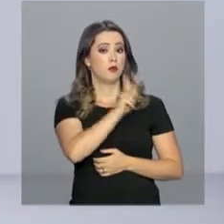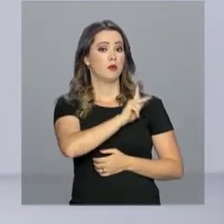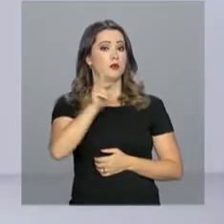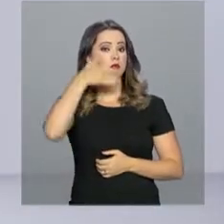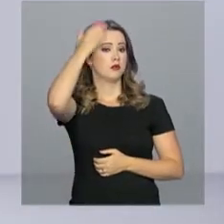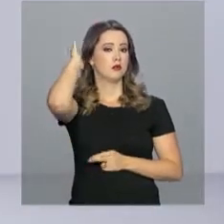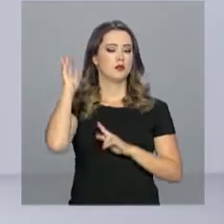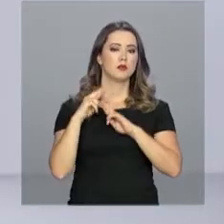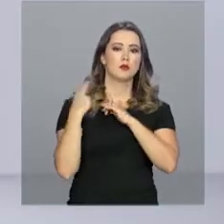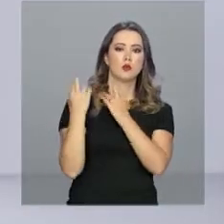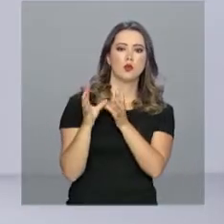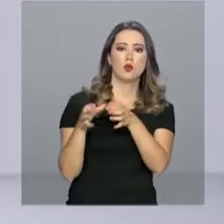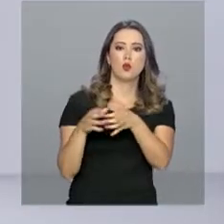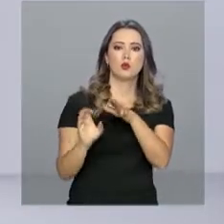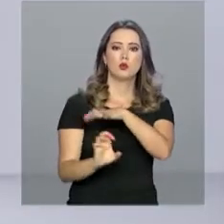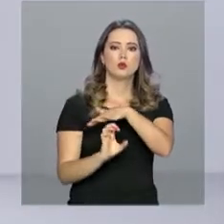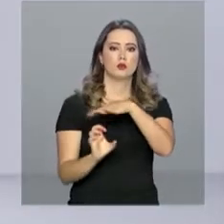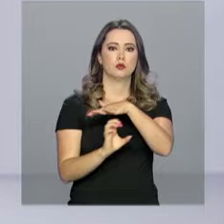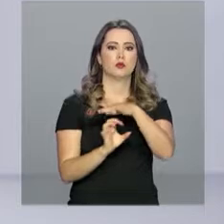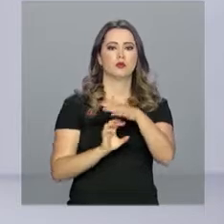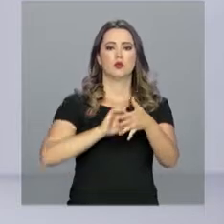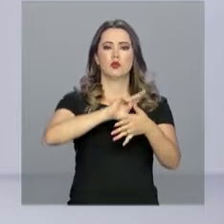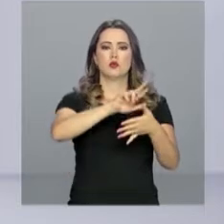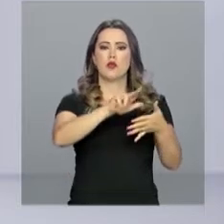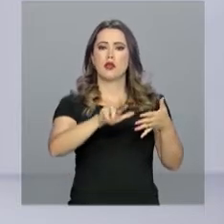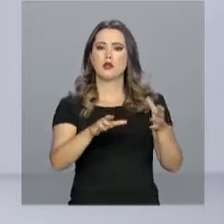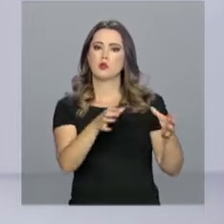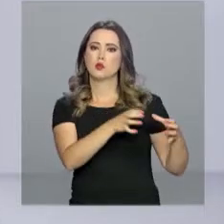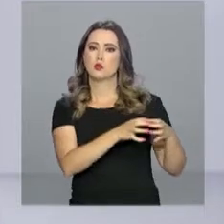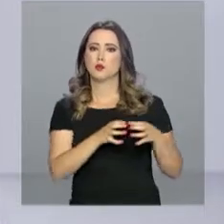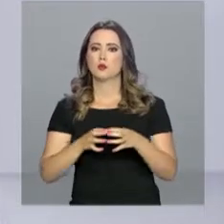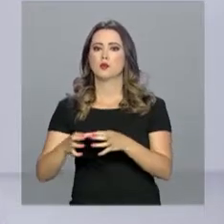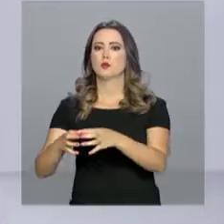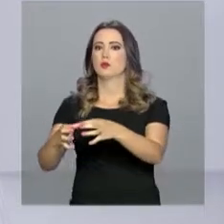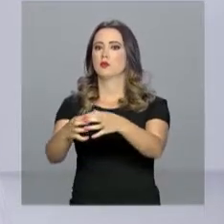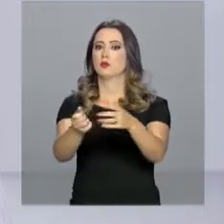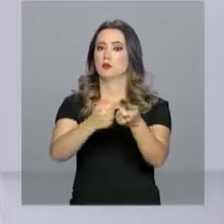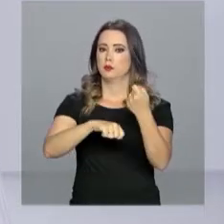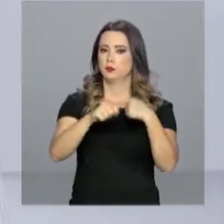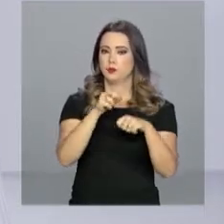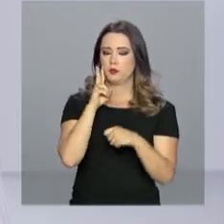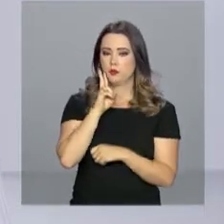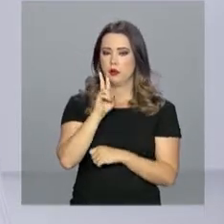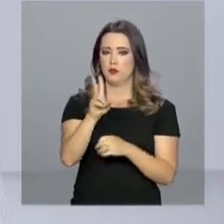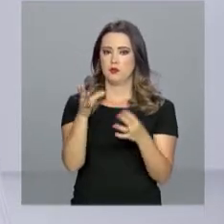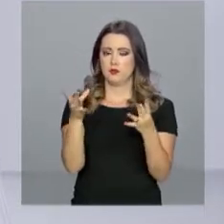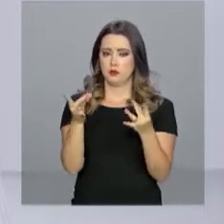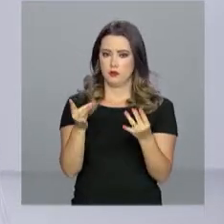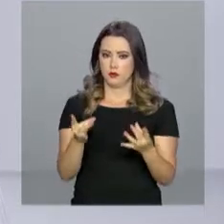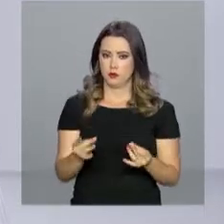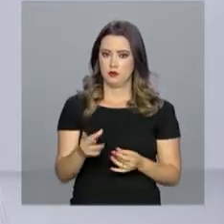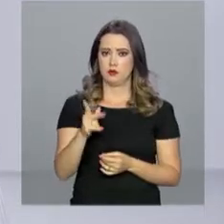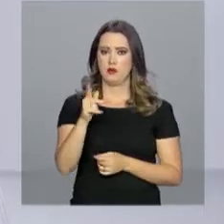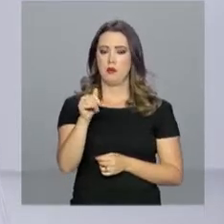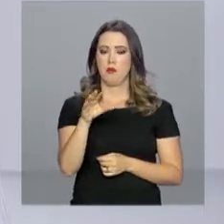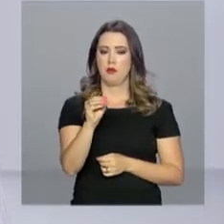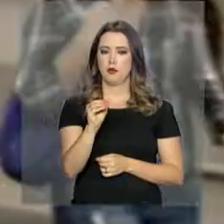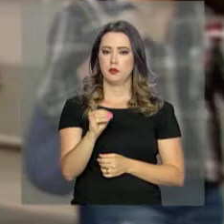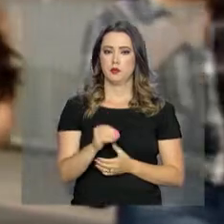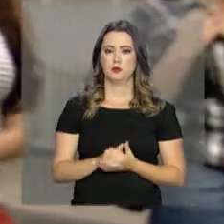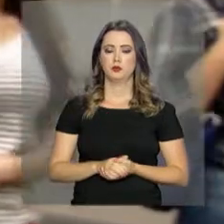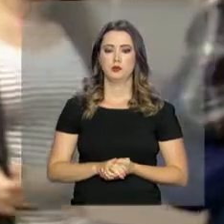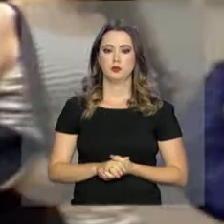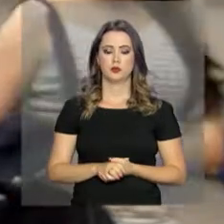michel temer se reuniu com empresários de vários setores da economia quem acompanhou foi o repórter pablo mundinho